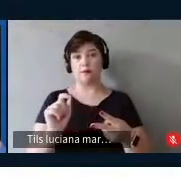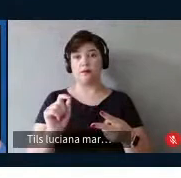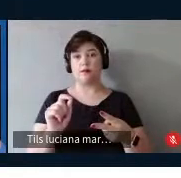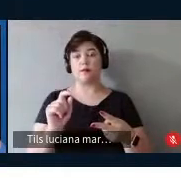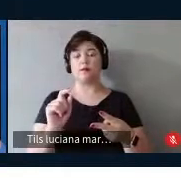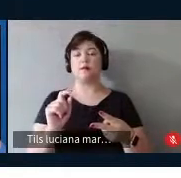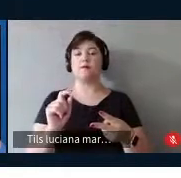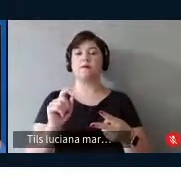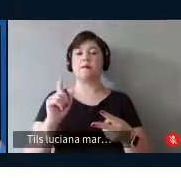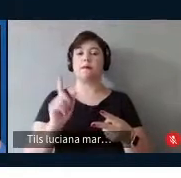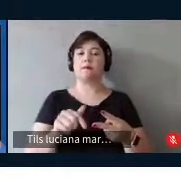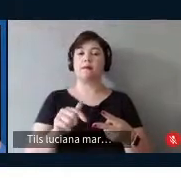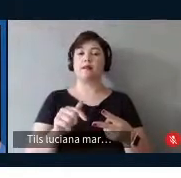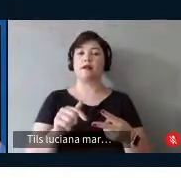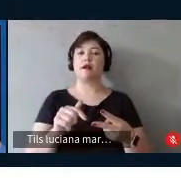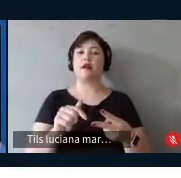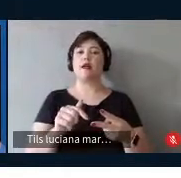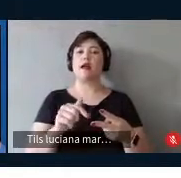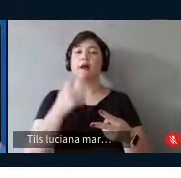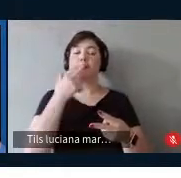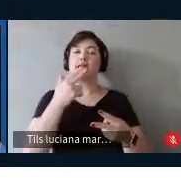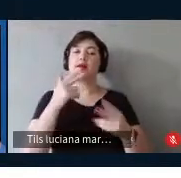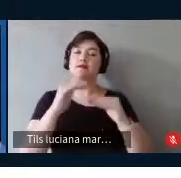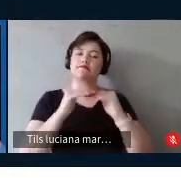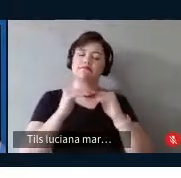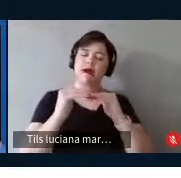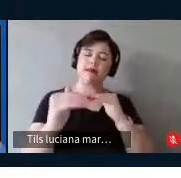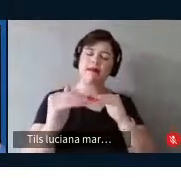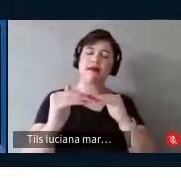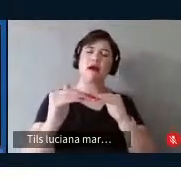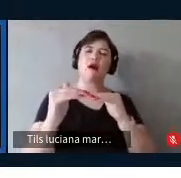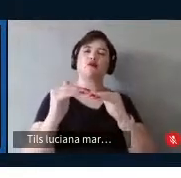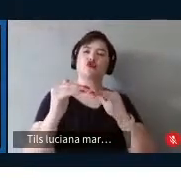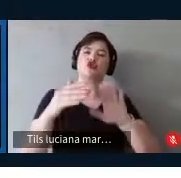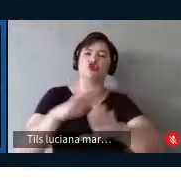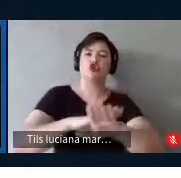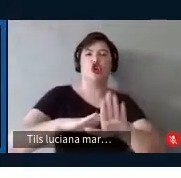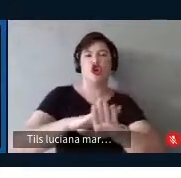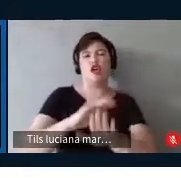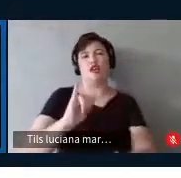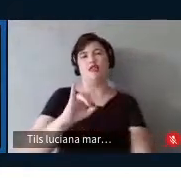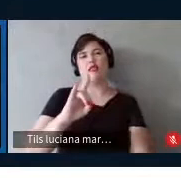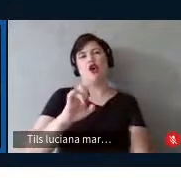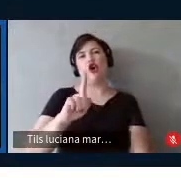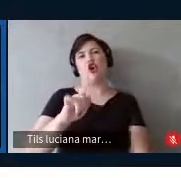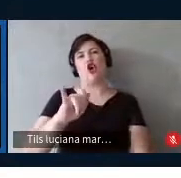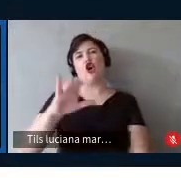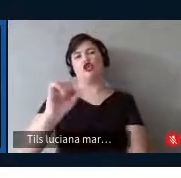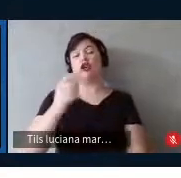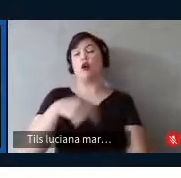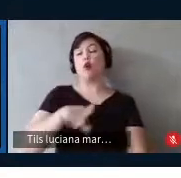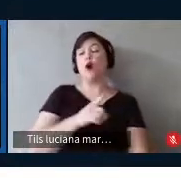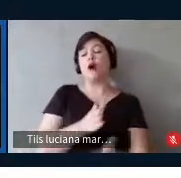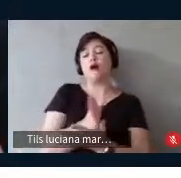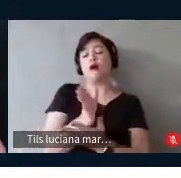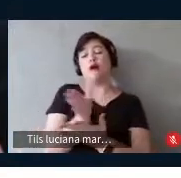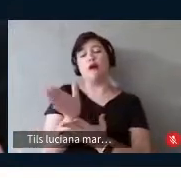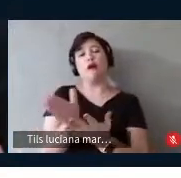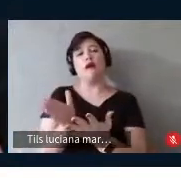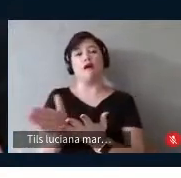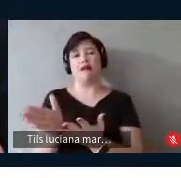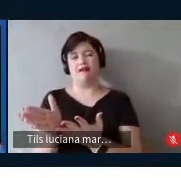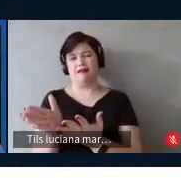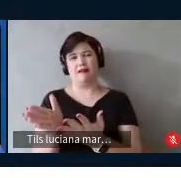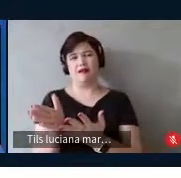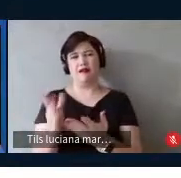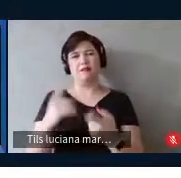são um repertório de padrões de linha ideológica. Isso é muito interessante porque